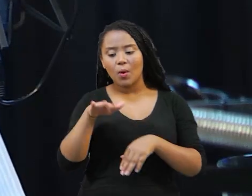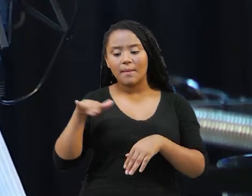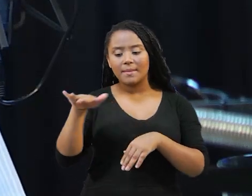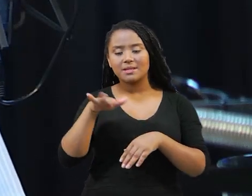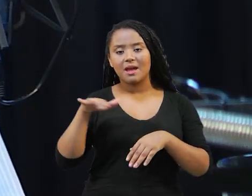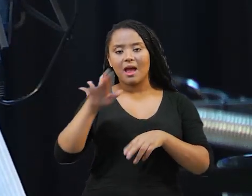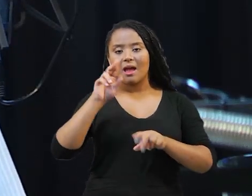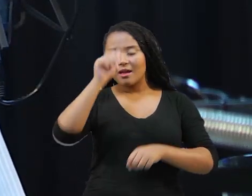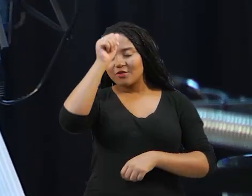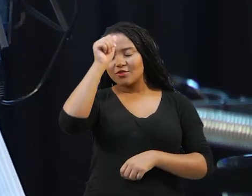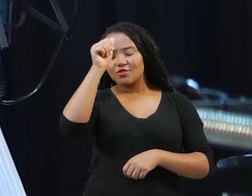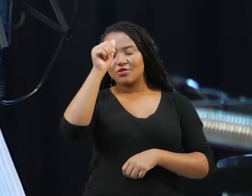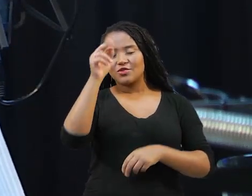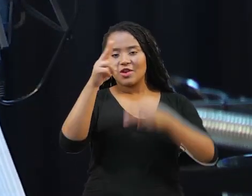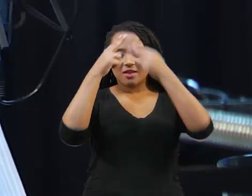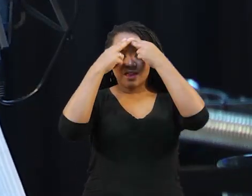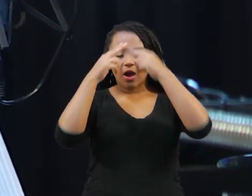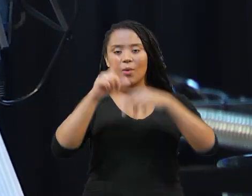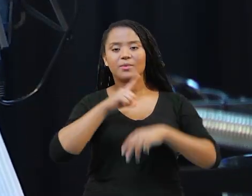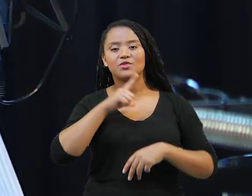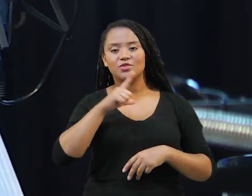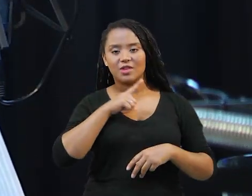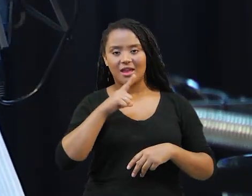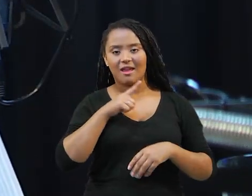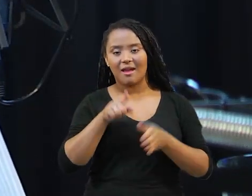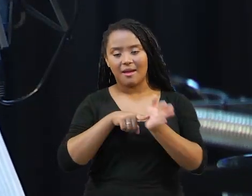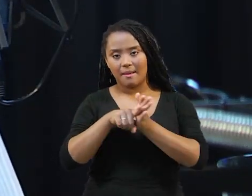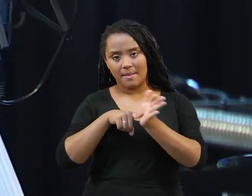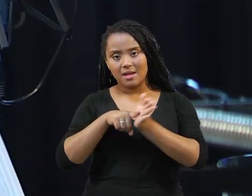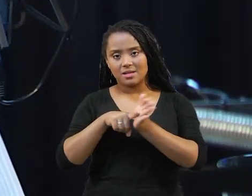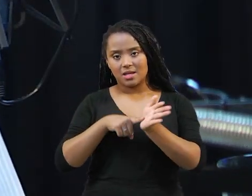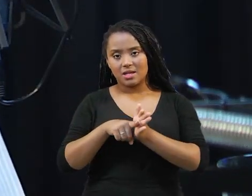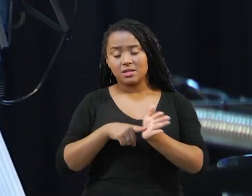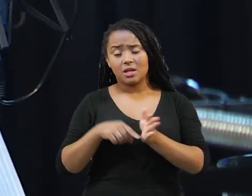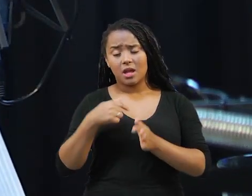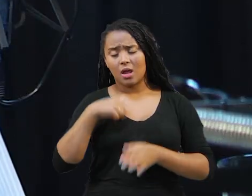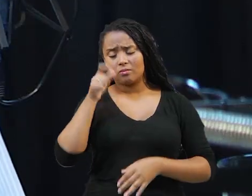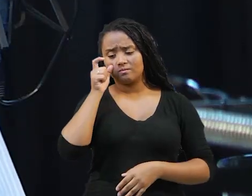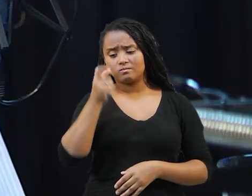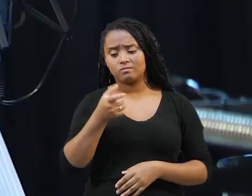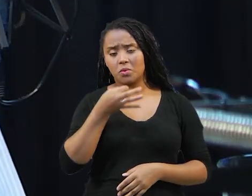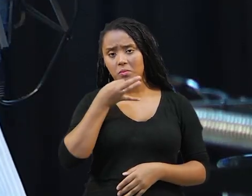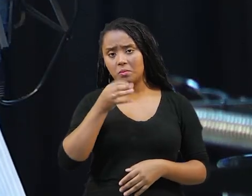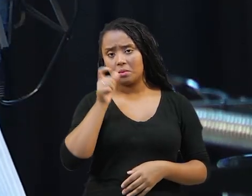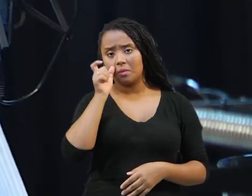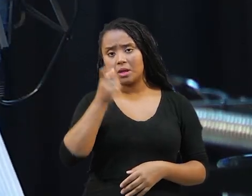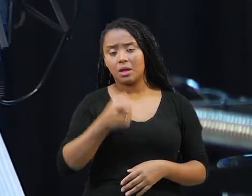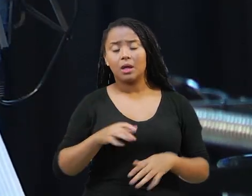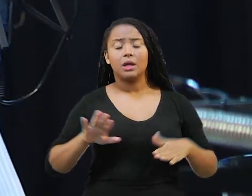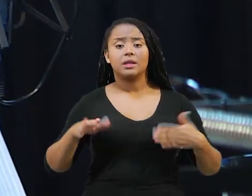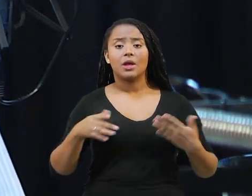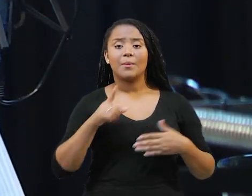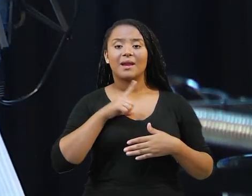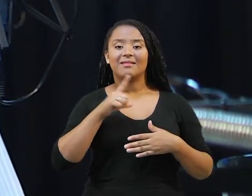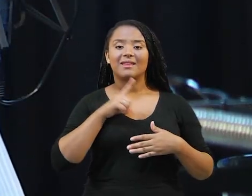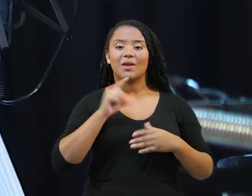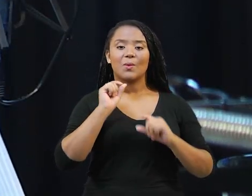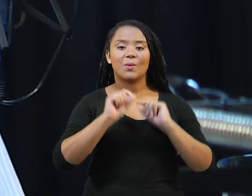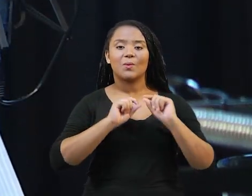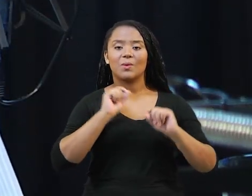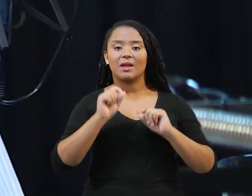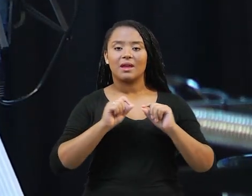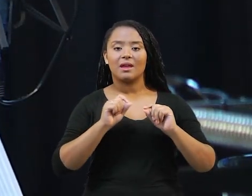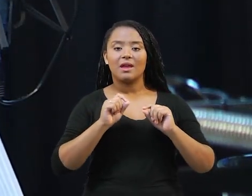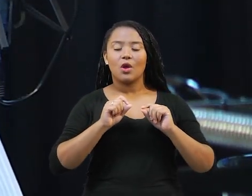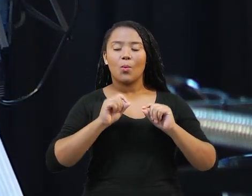atua muito também, tinha essa linha de pesquisa e eu achei interessante, para a gente qualificar melhor